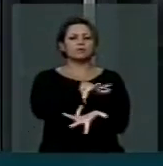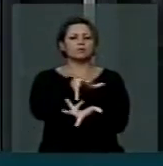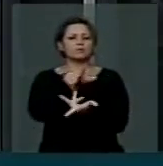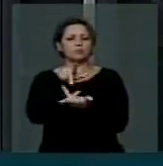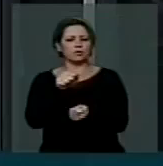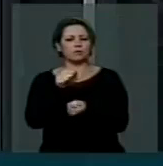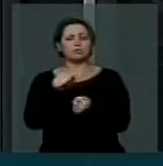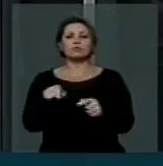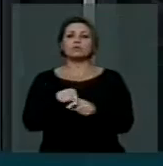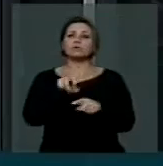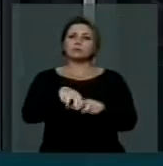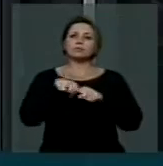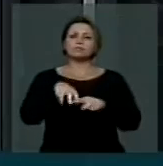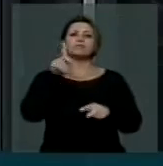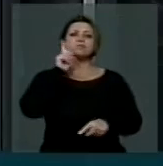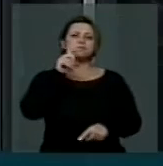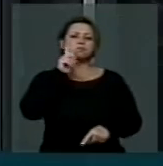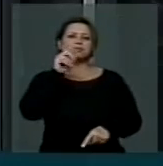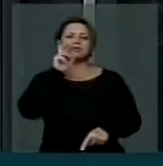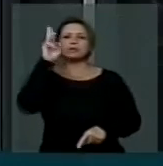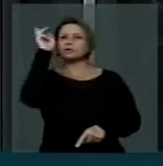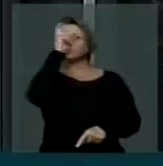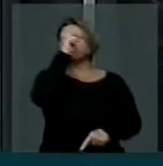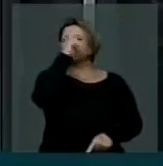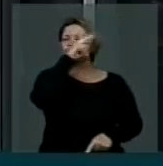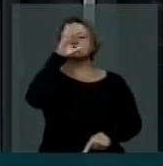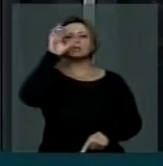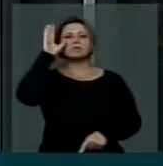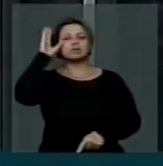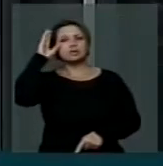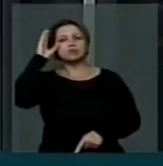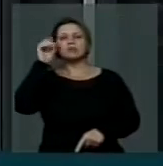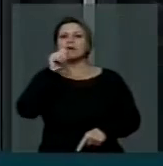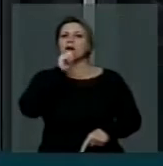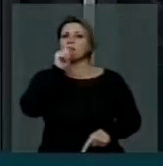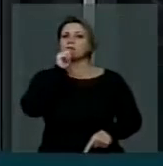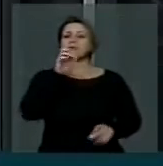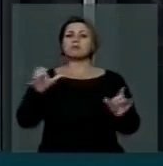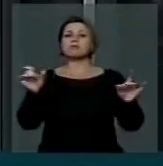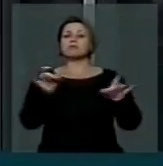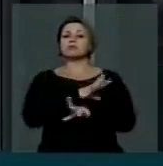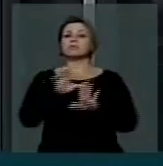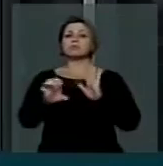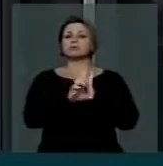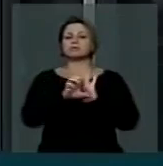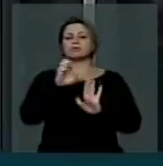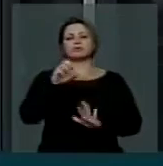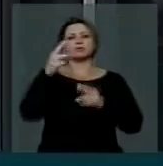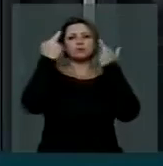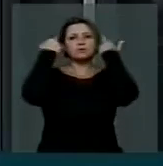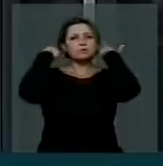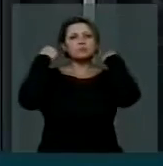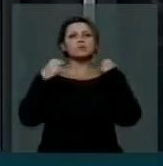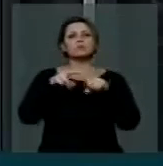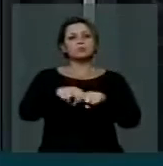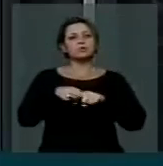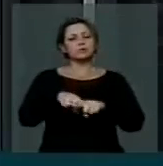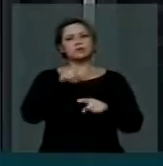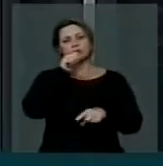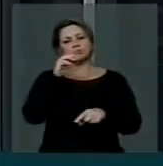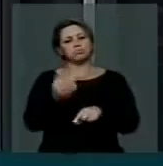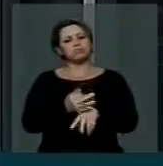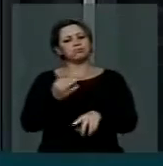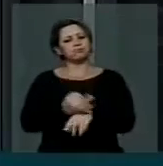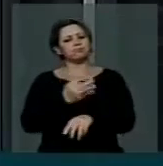acaso, os Estados Unidos, como a Rússia, a China, até hoje não subscreveram o Estatuto de Roma e, portanto, objetivamente não